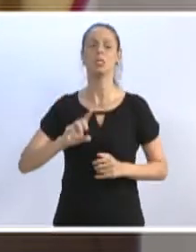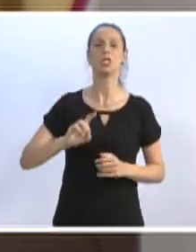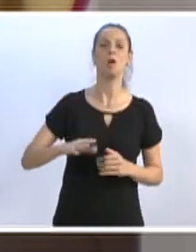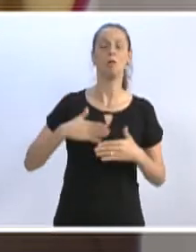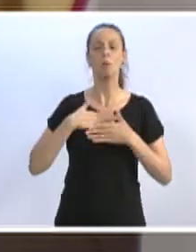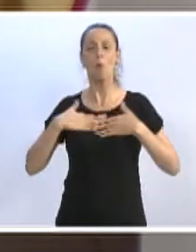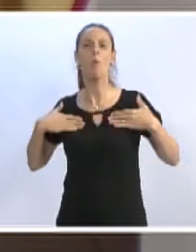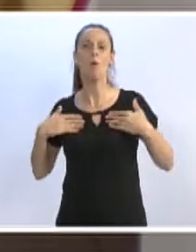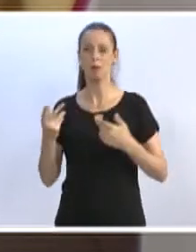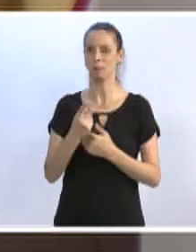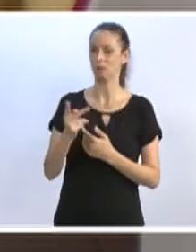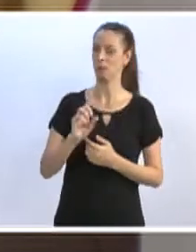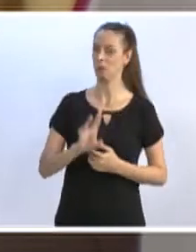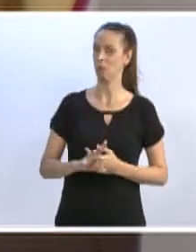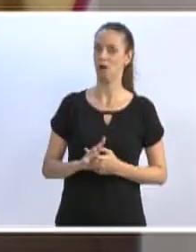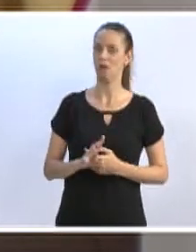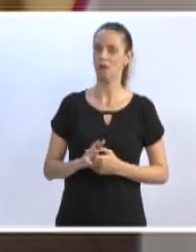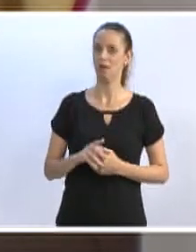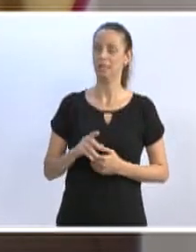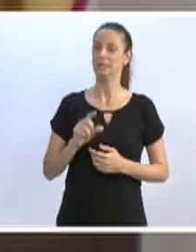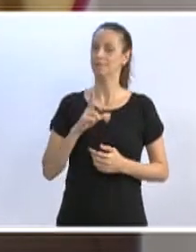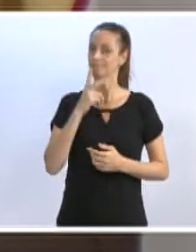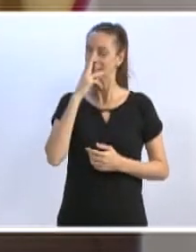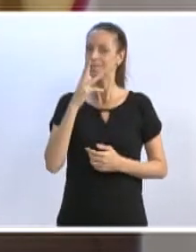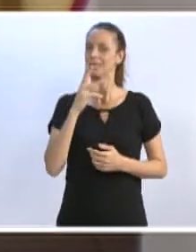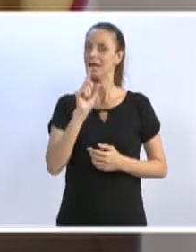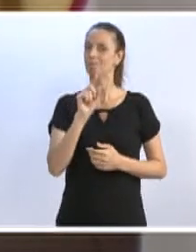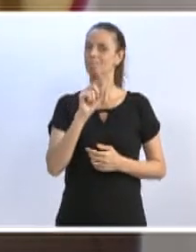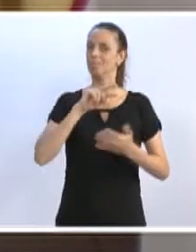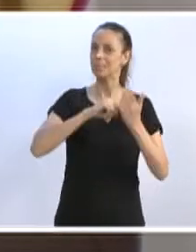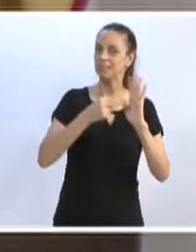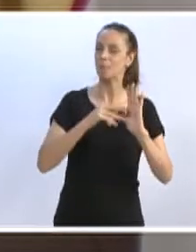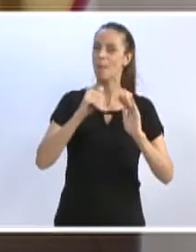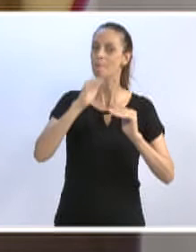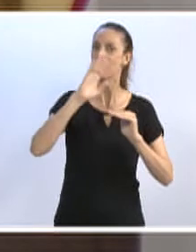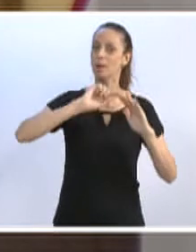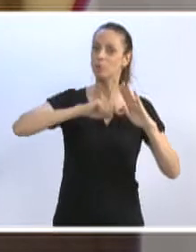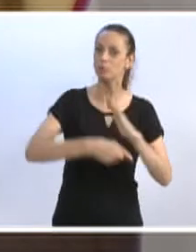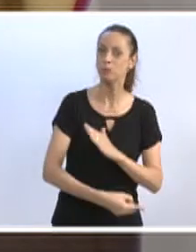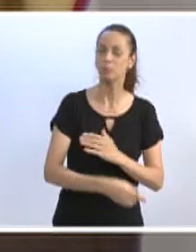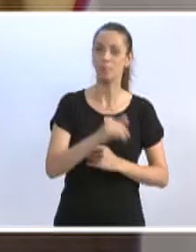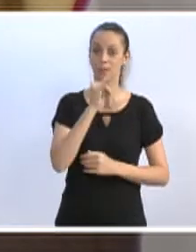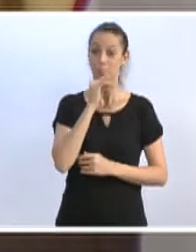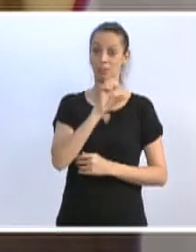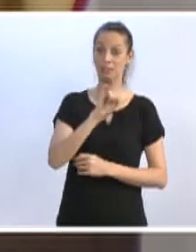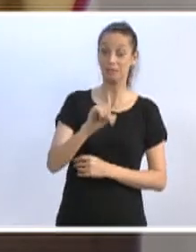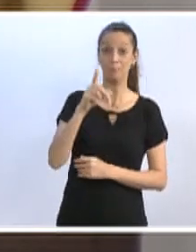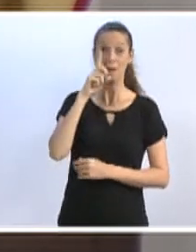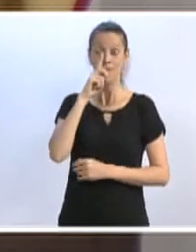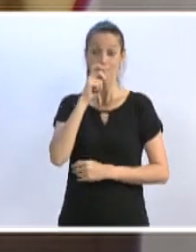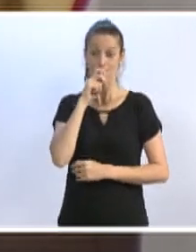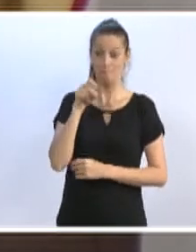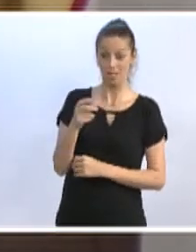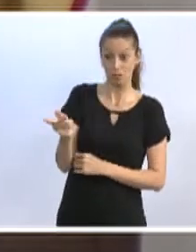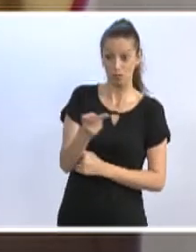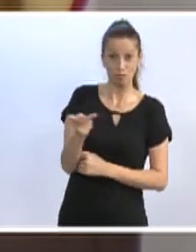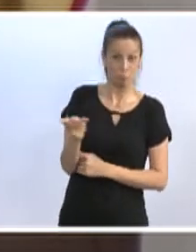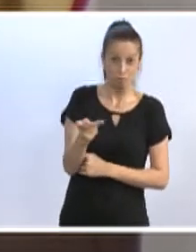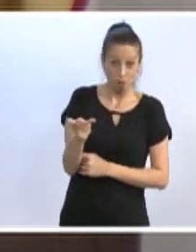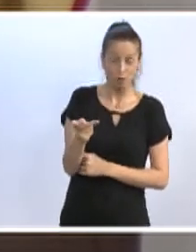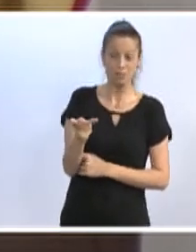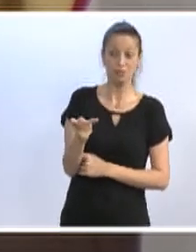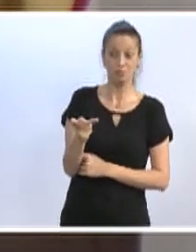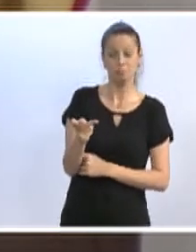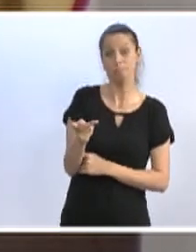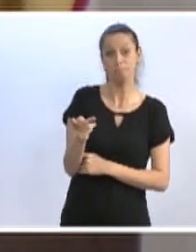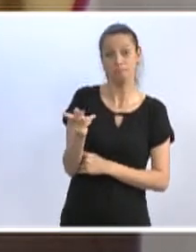neste decálogo. Honra teu pai e tua mãe. Significa que quando eles já não têm mais condições, aqueles que te deram